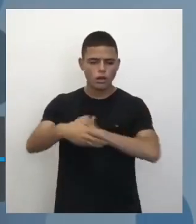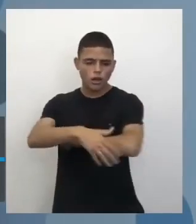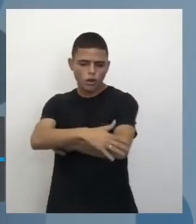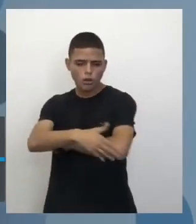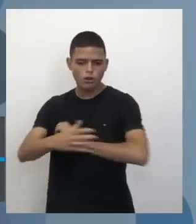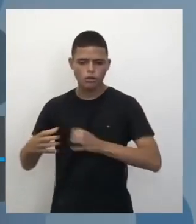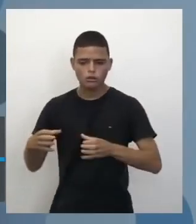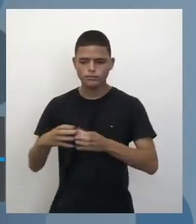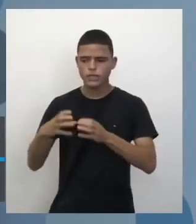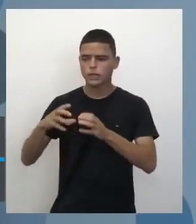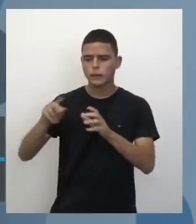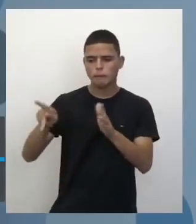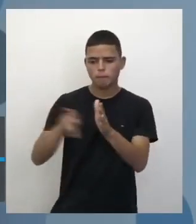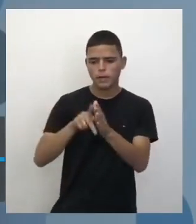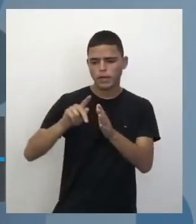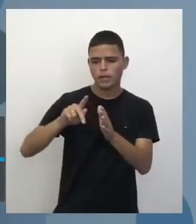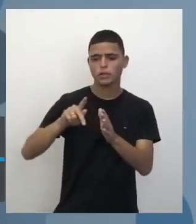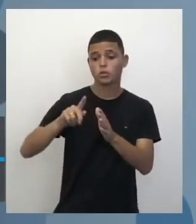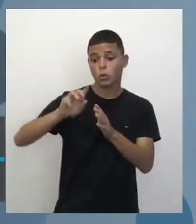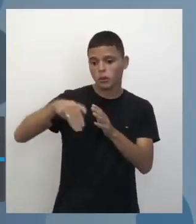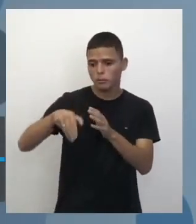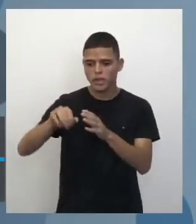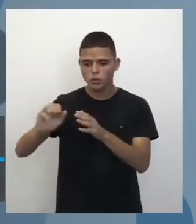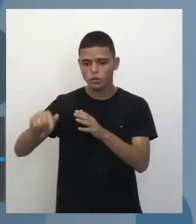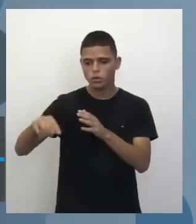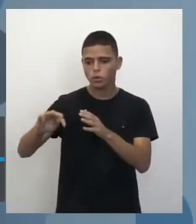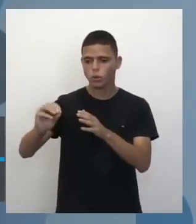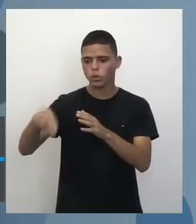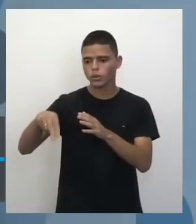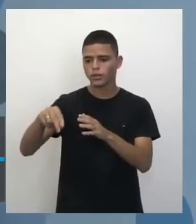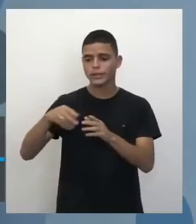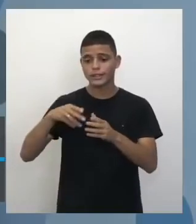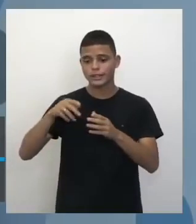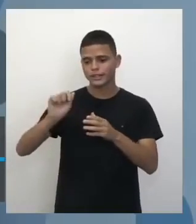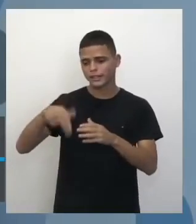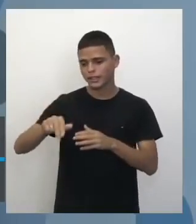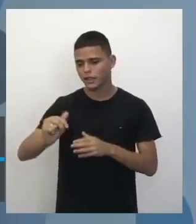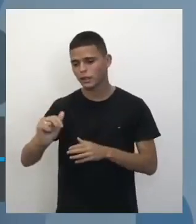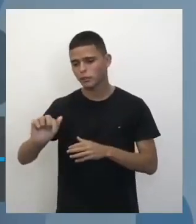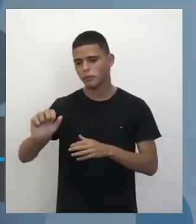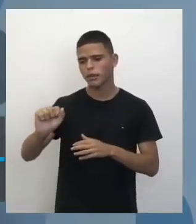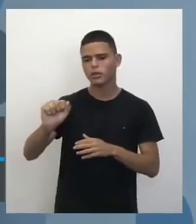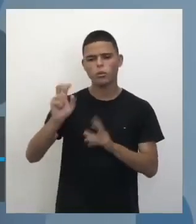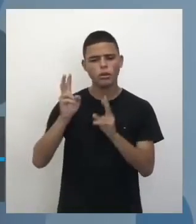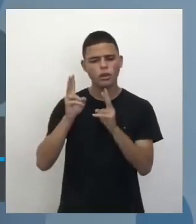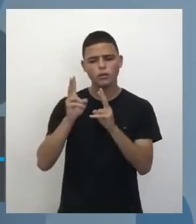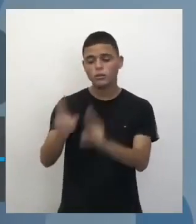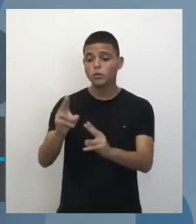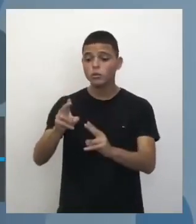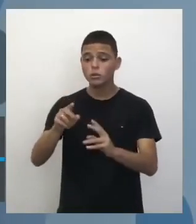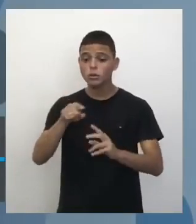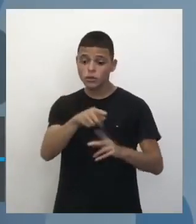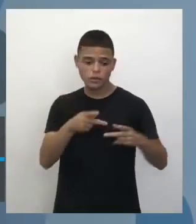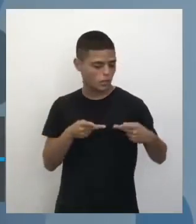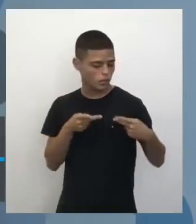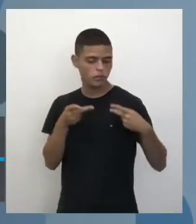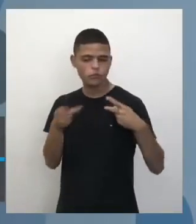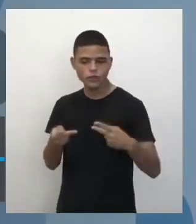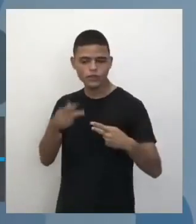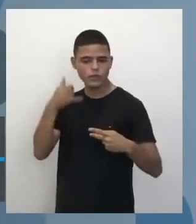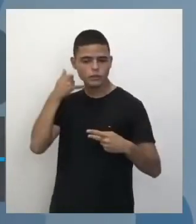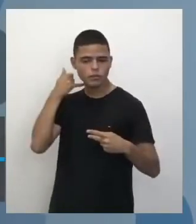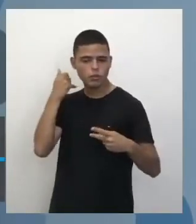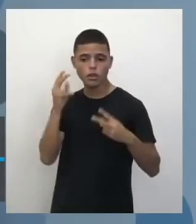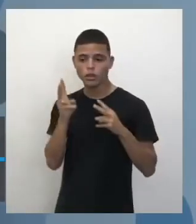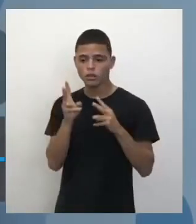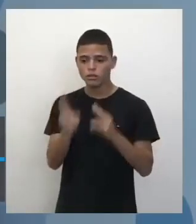do do Milton Nascimento. Milton Nascimento é como você ir para Minas Gerais. Ao mesmo